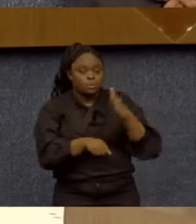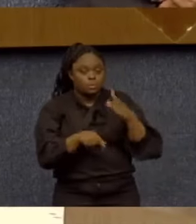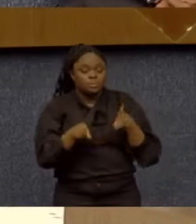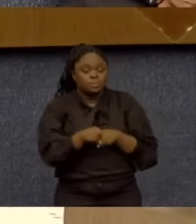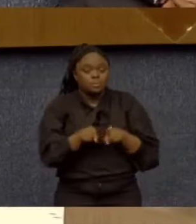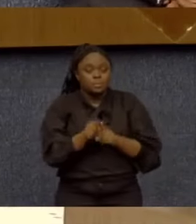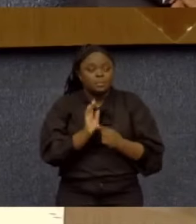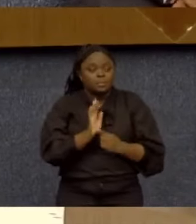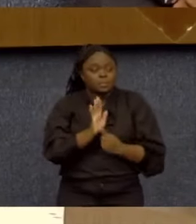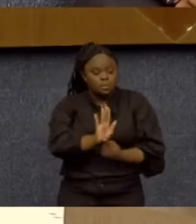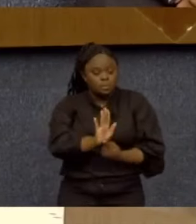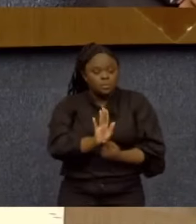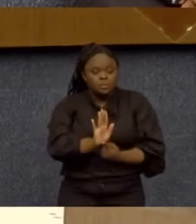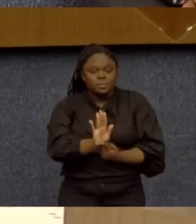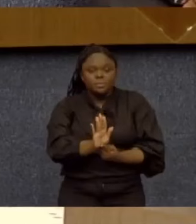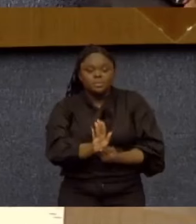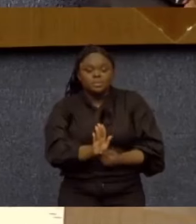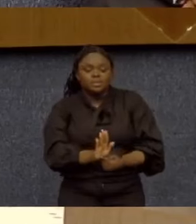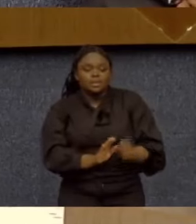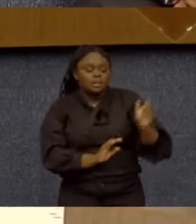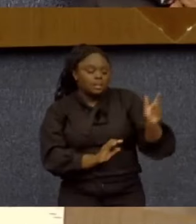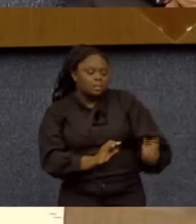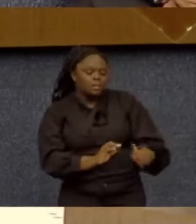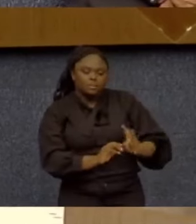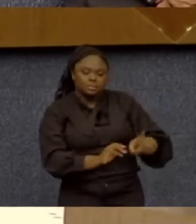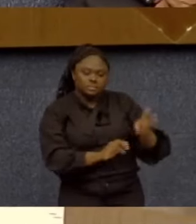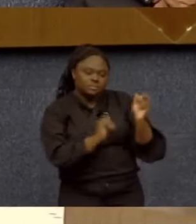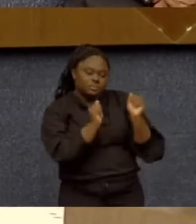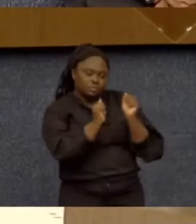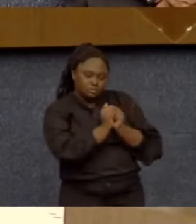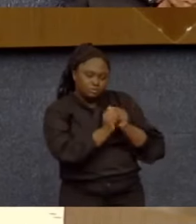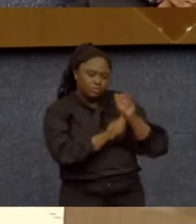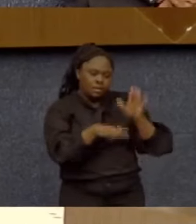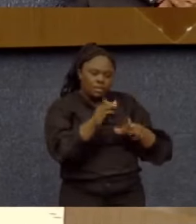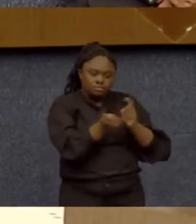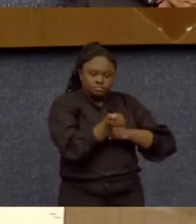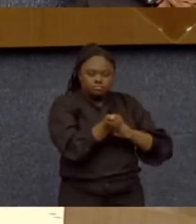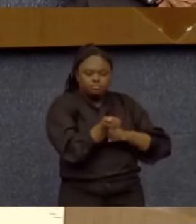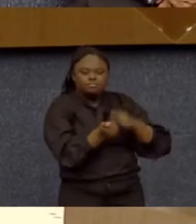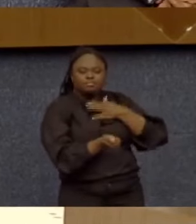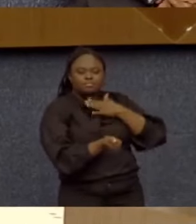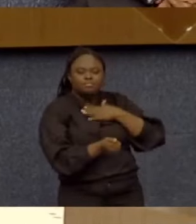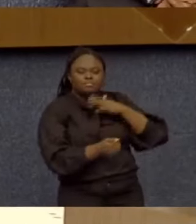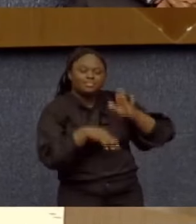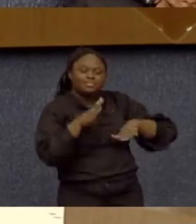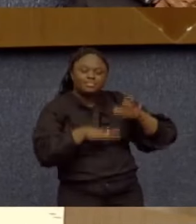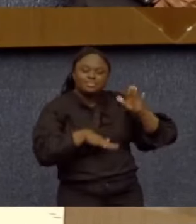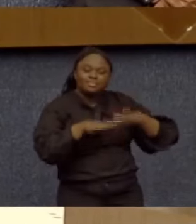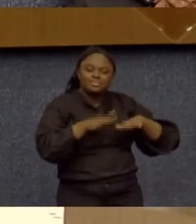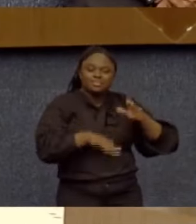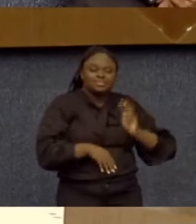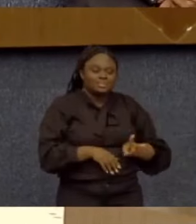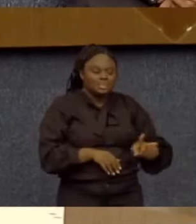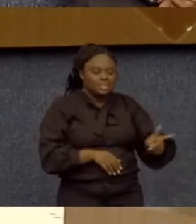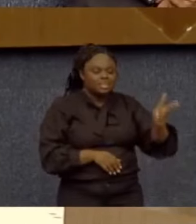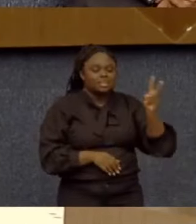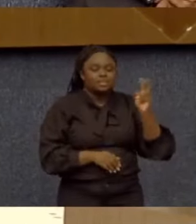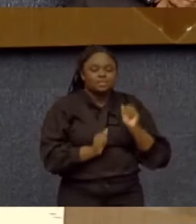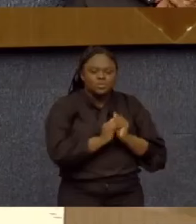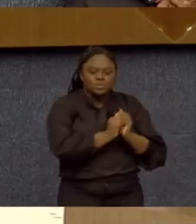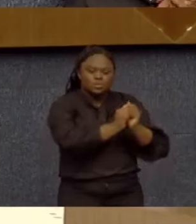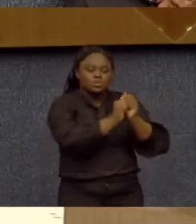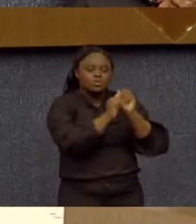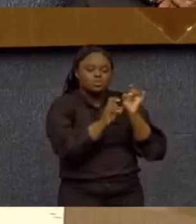também aquela que sempre está ao meu lado, me fazendo raiva muitas vezes, mas que sempre está lá, sempre